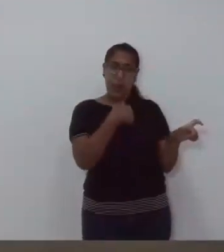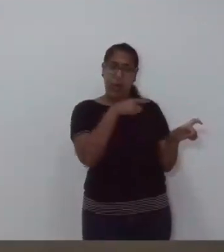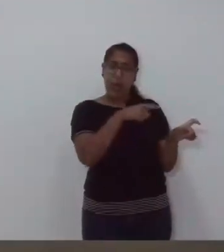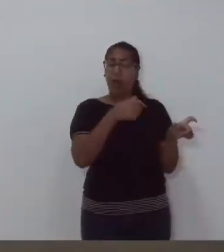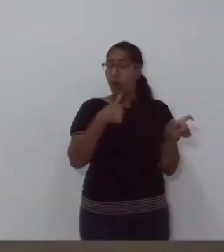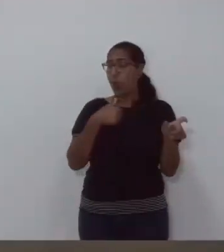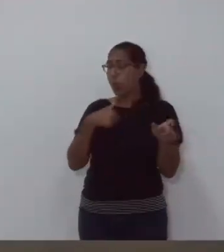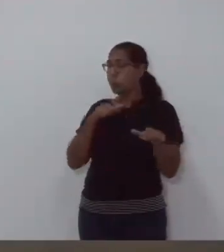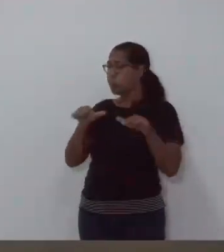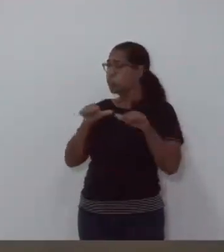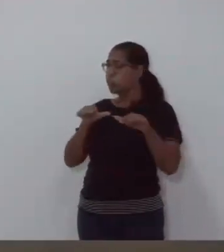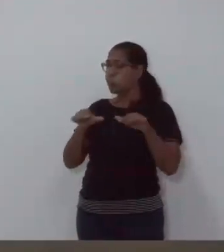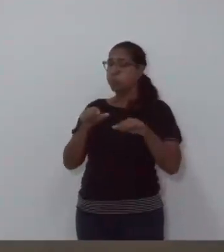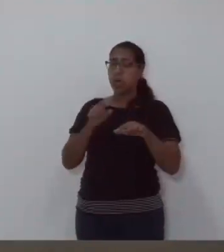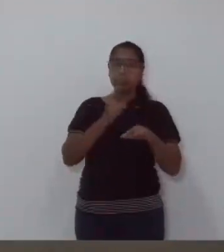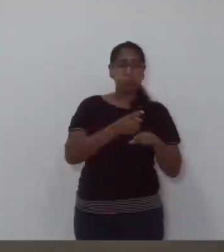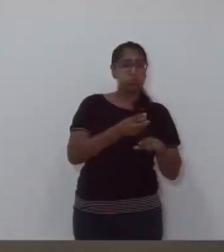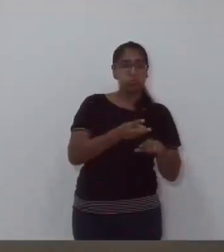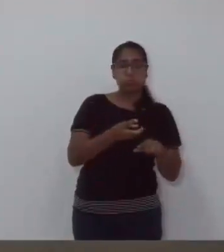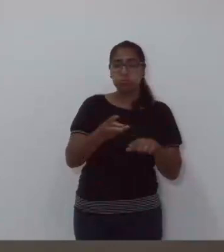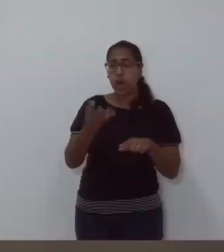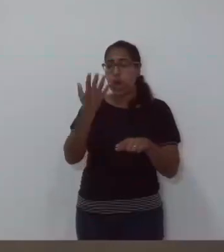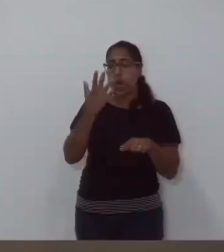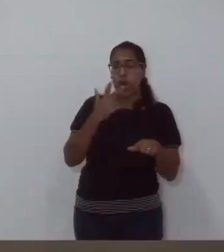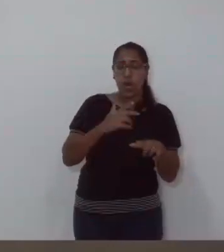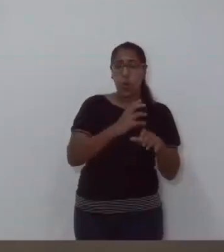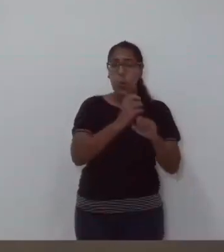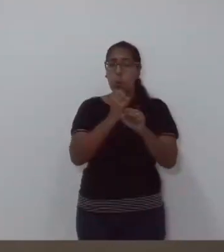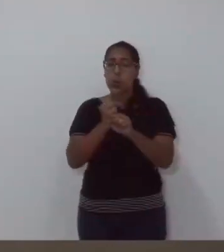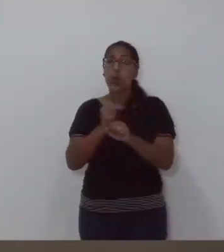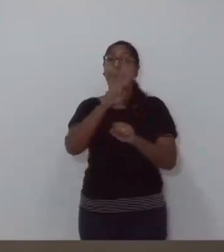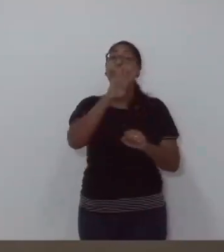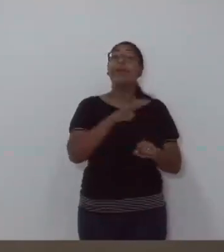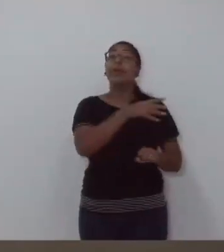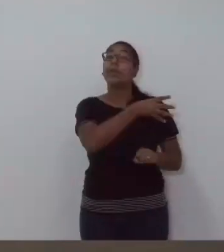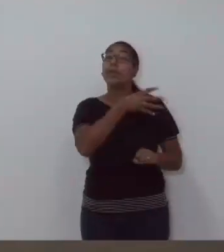de acompanhamento, de verificação, de checagem das planilhas,